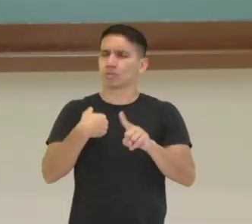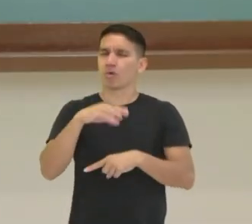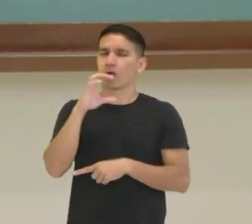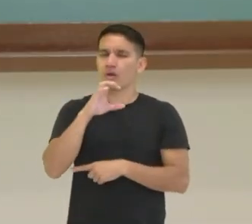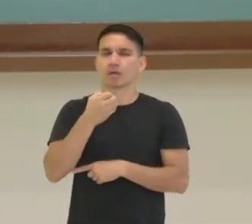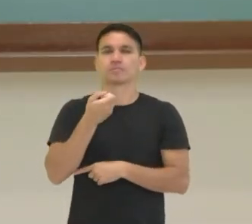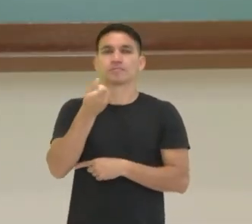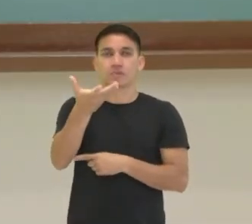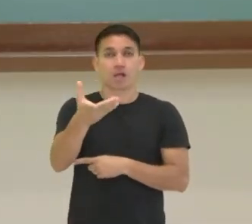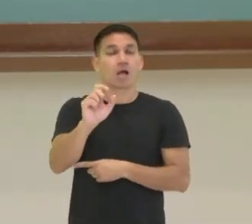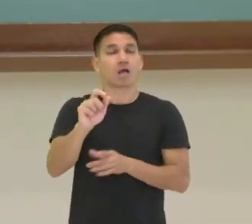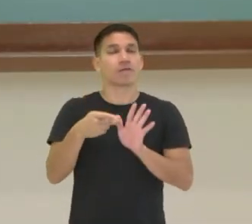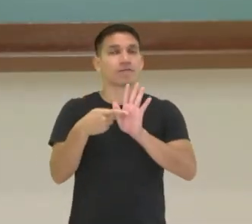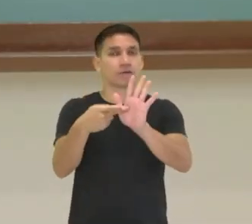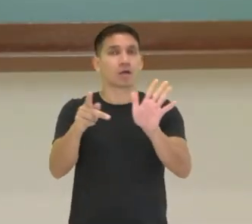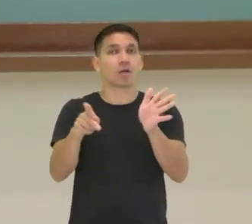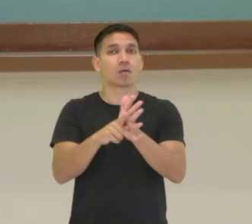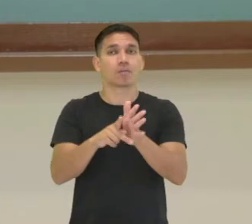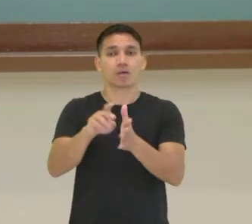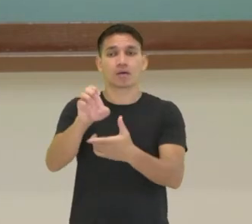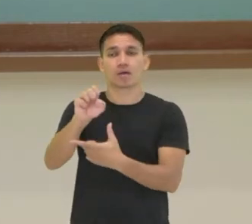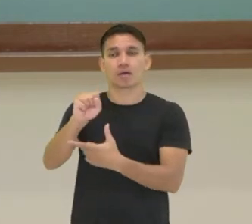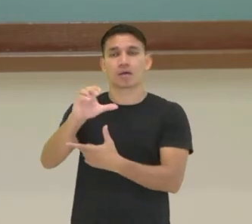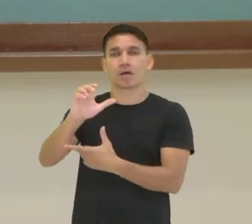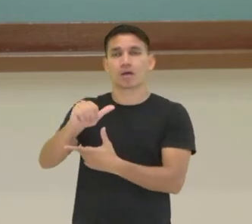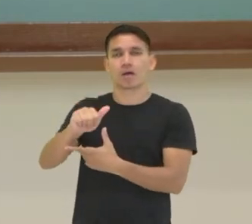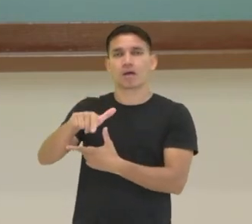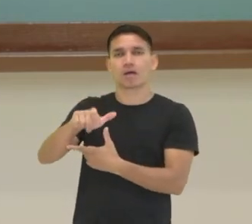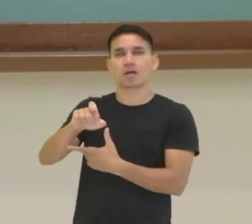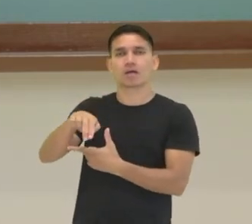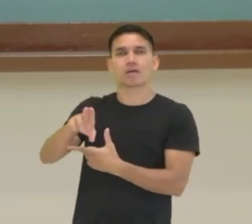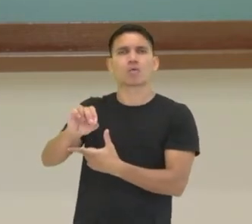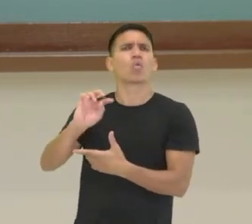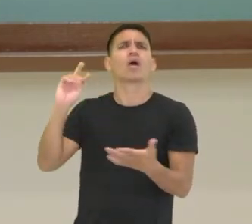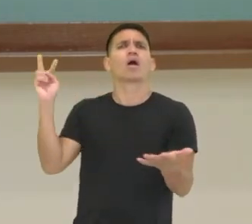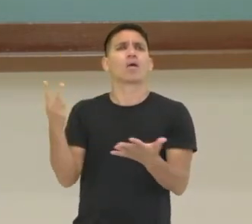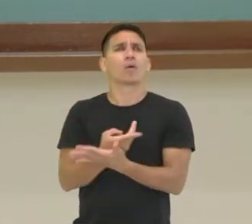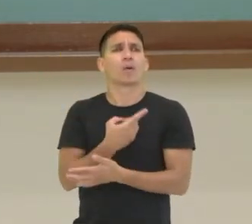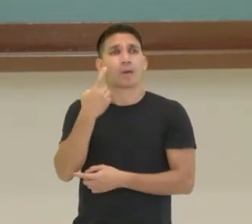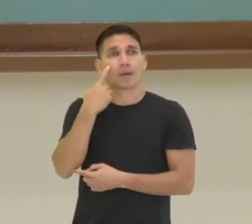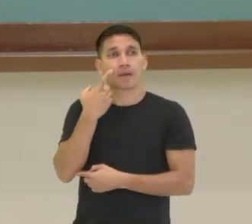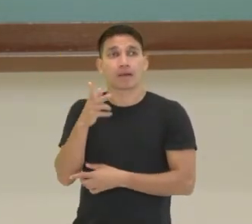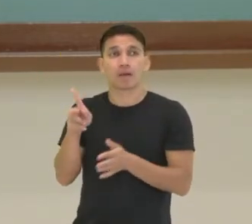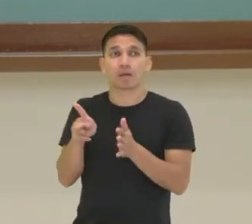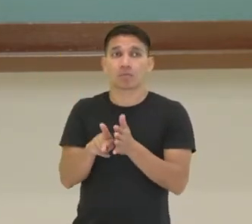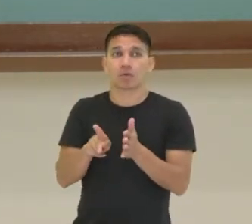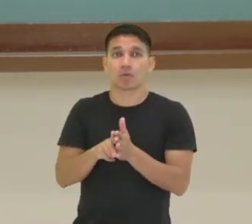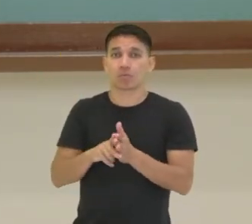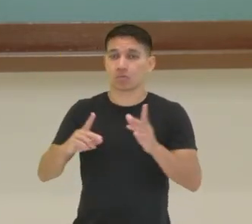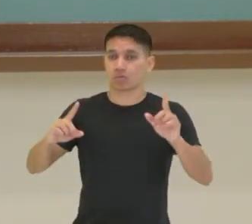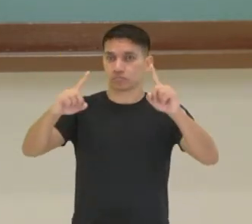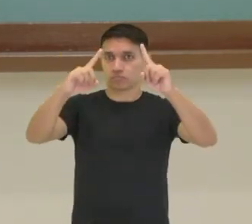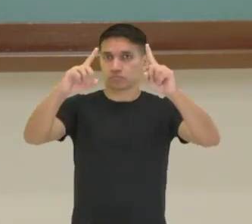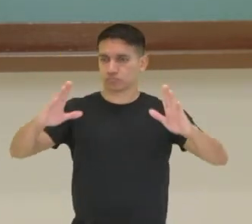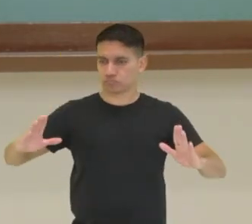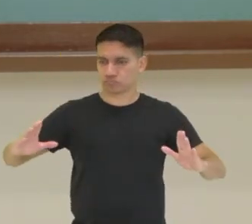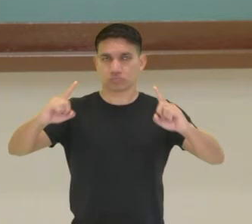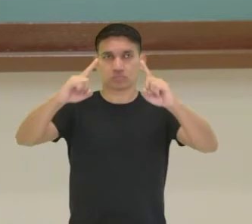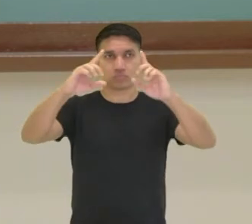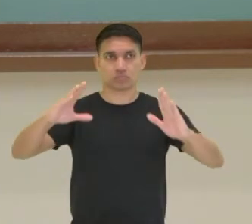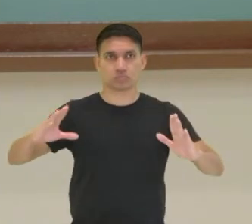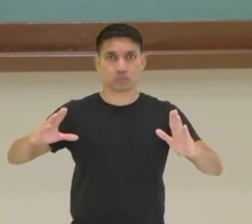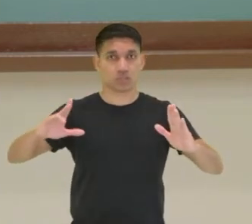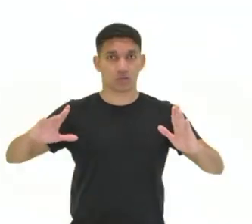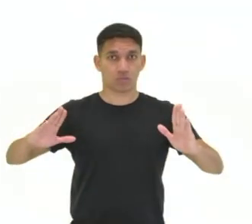rapidinho, que é o trapézio escaleno. O que acontece no trapézio escaleno? Esses lados aqui, que não são